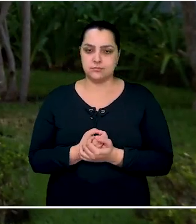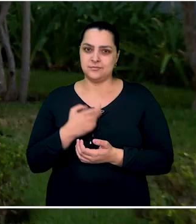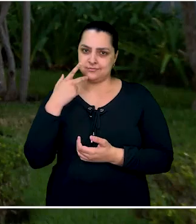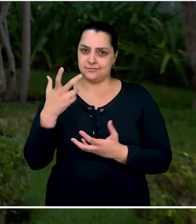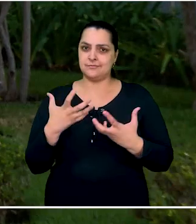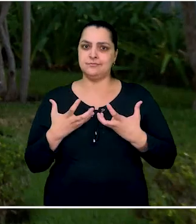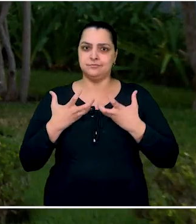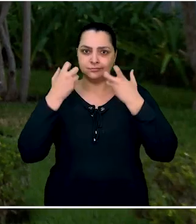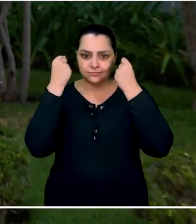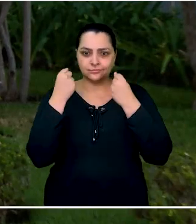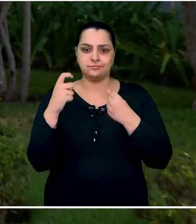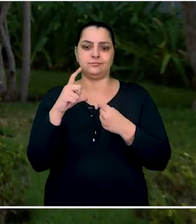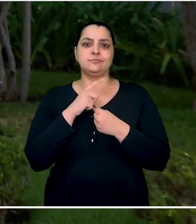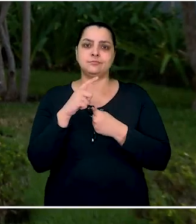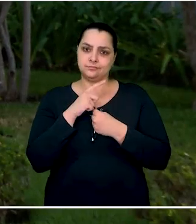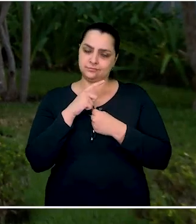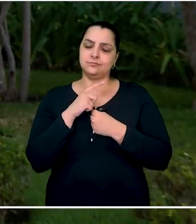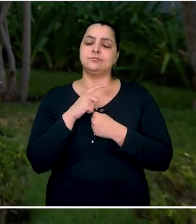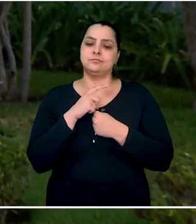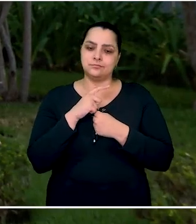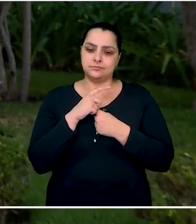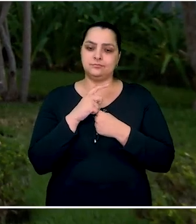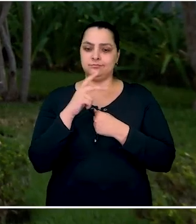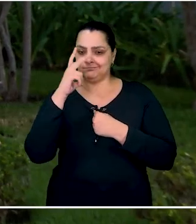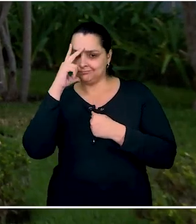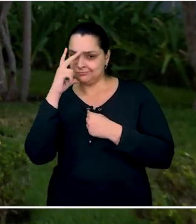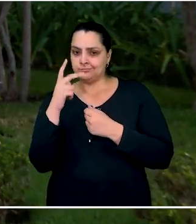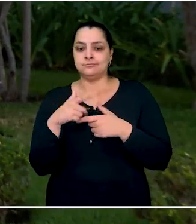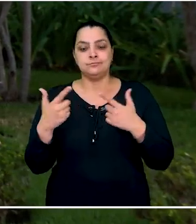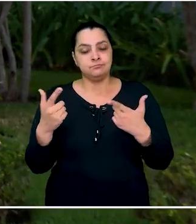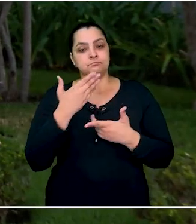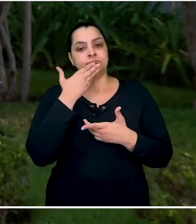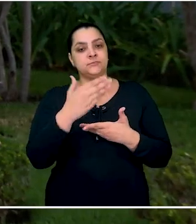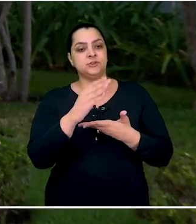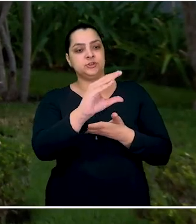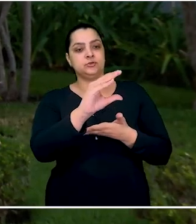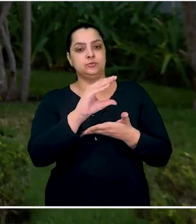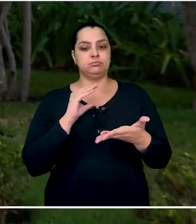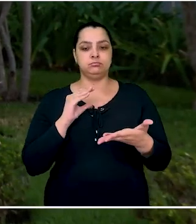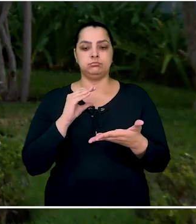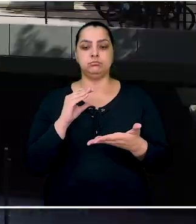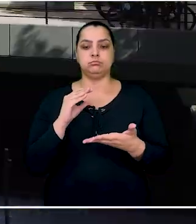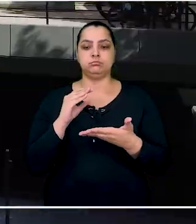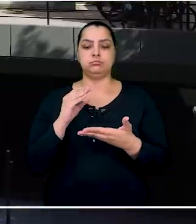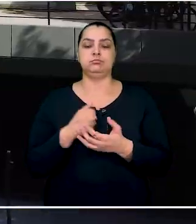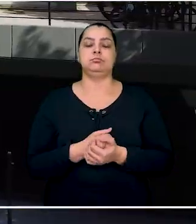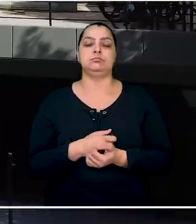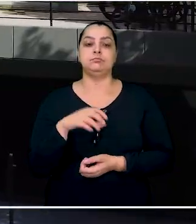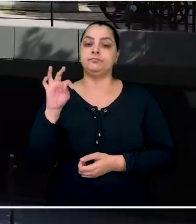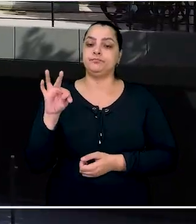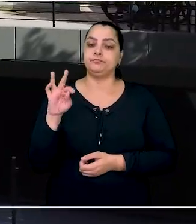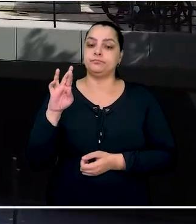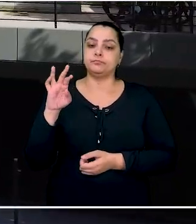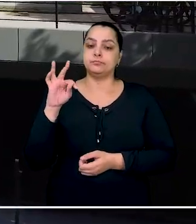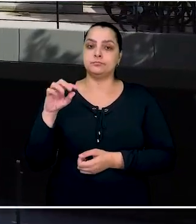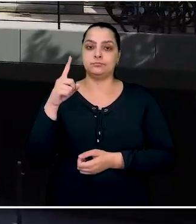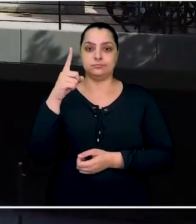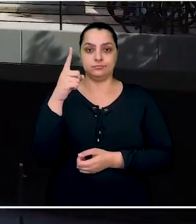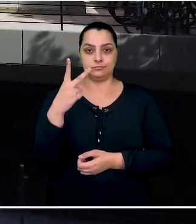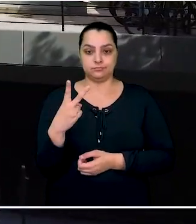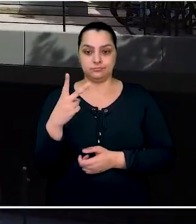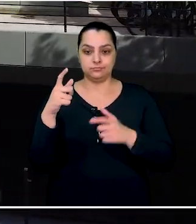a situação gerou constrangimento e, por isso, solicitou indenização por dano moral. O Tribunal Regional do Trabalho